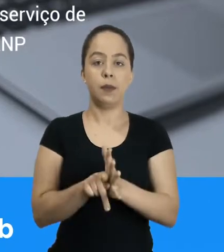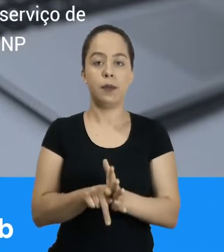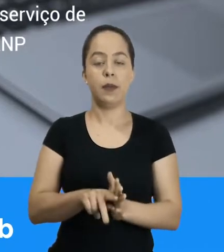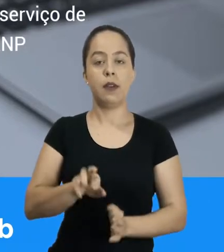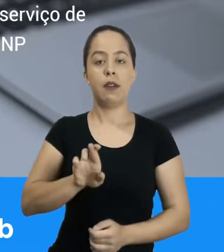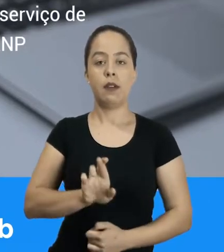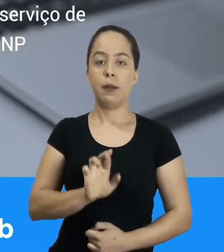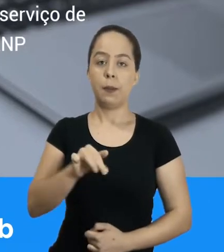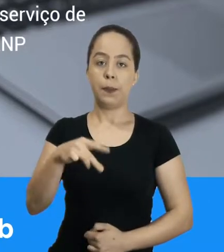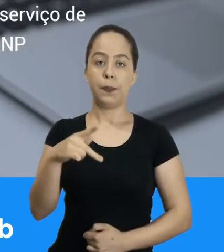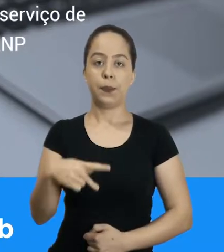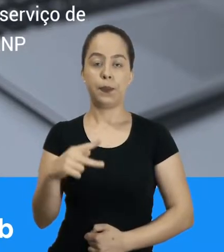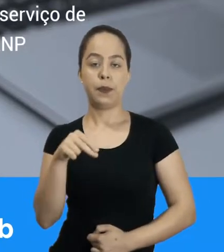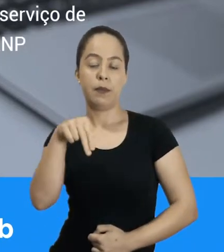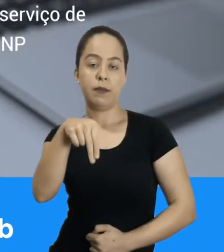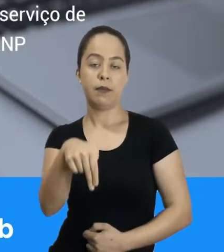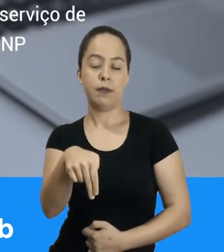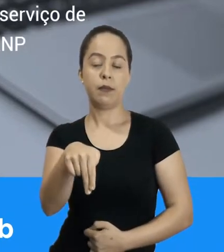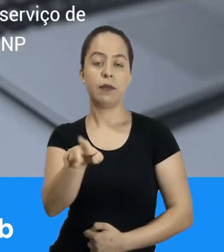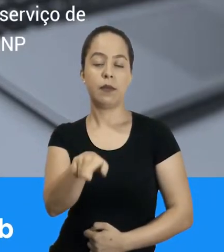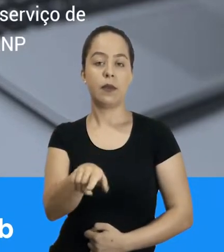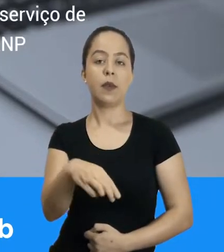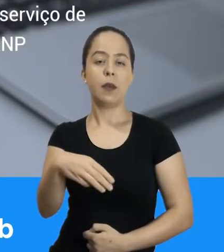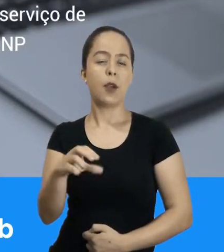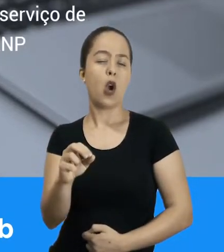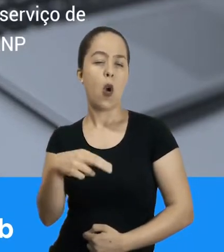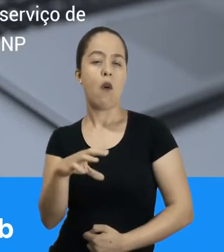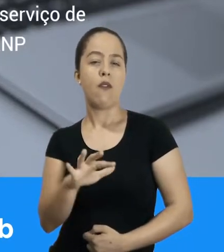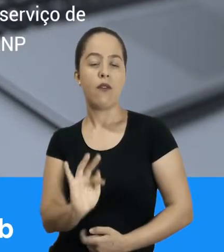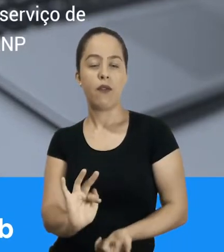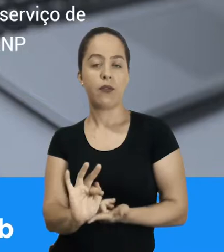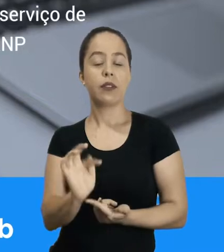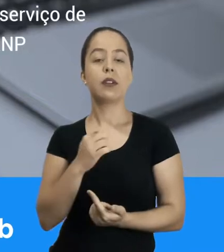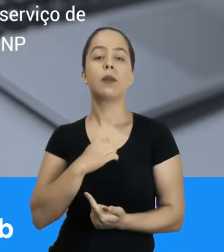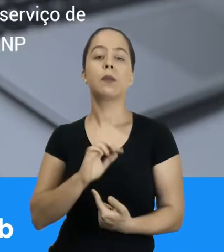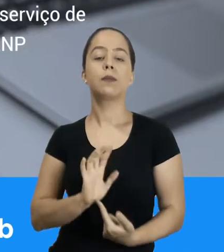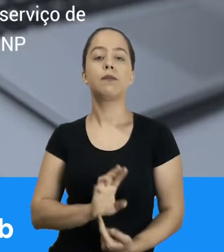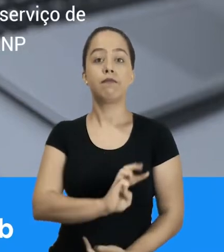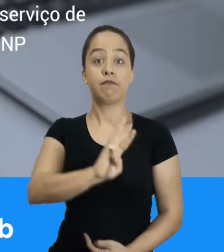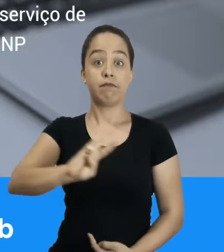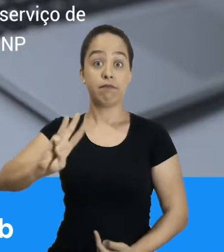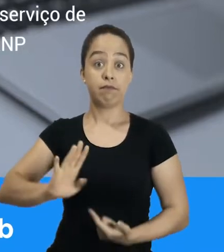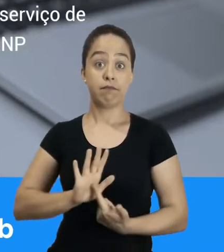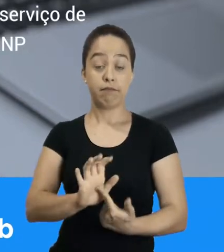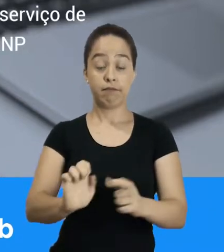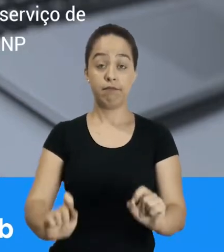RNP, o MConf. Aqui tô com o site aberto